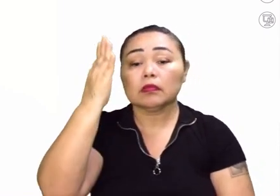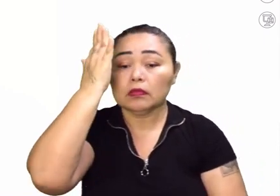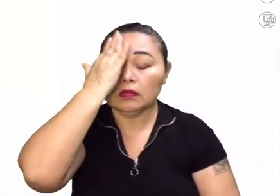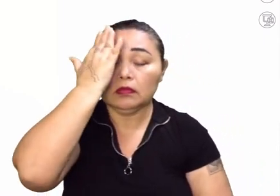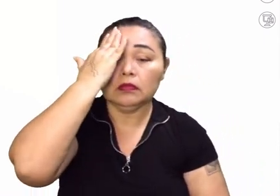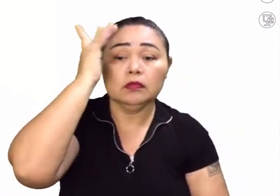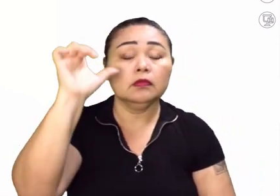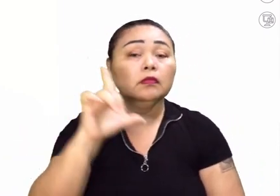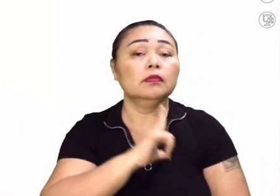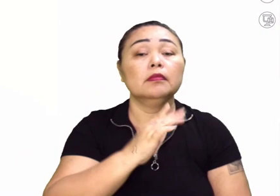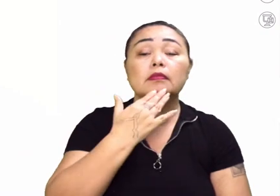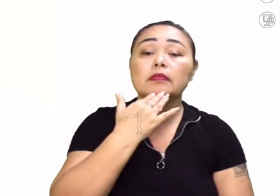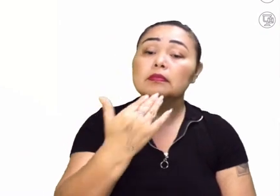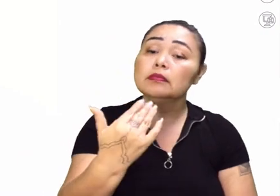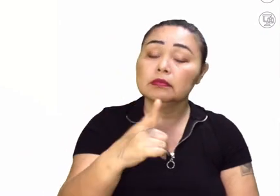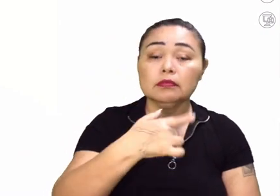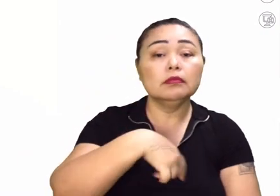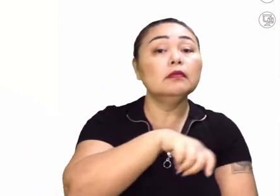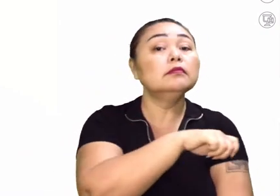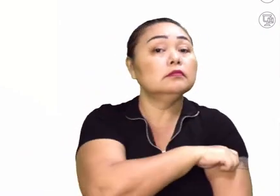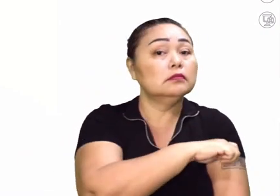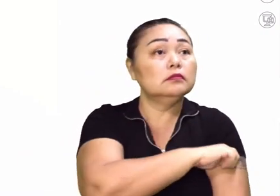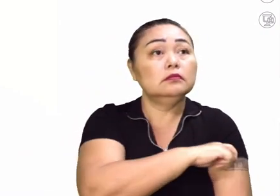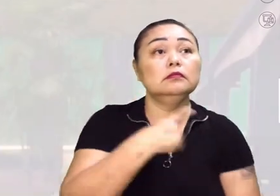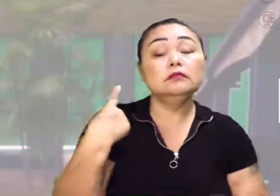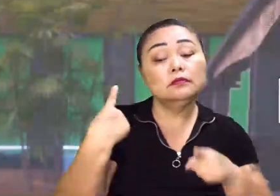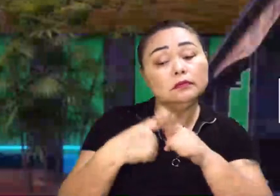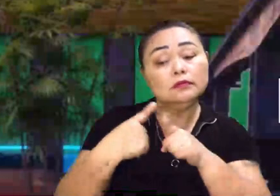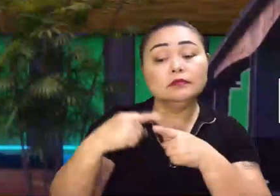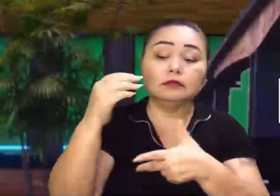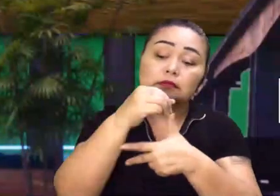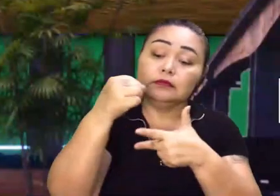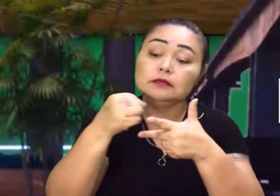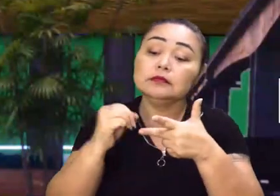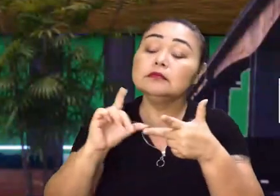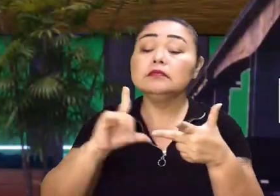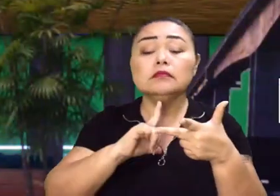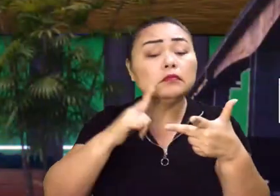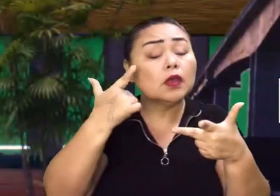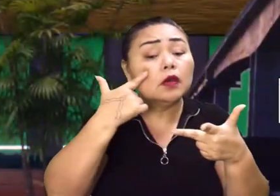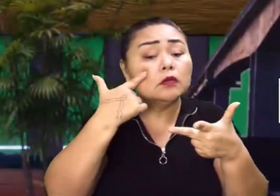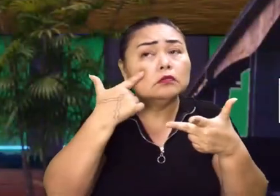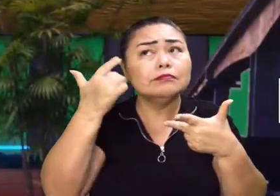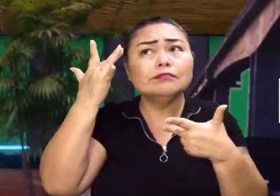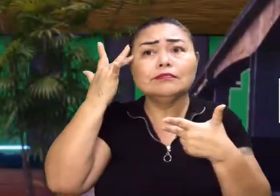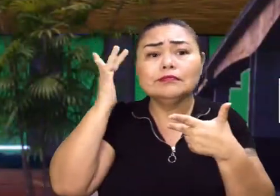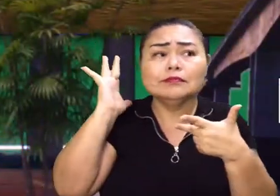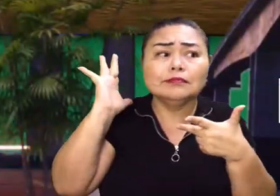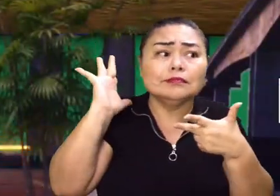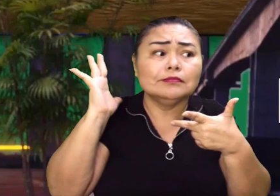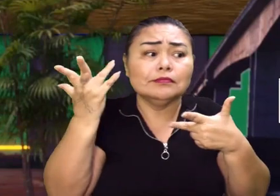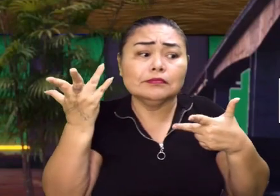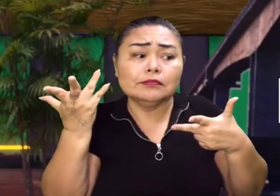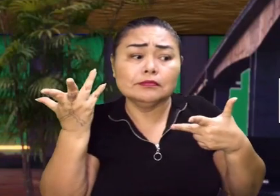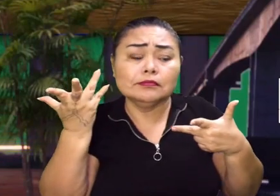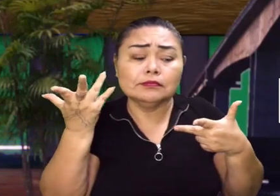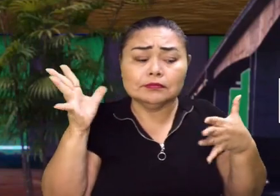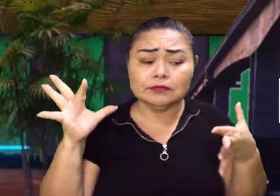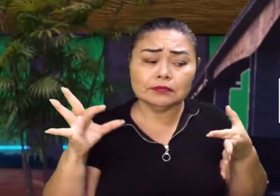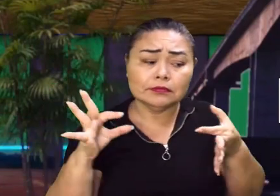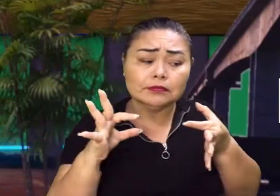a gente tem que pedir para o aluno associar isso porque vem no Enem e às vezes se ele não tiver essa noção de